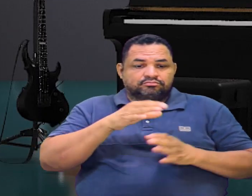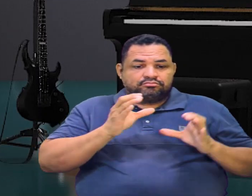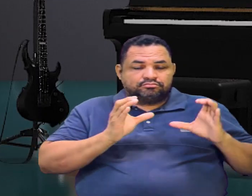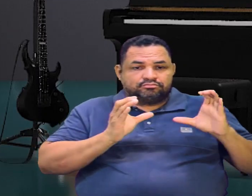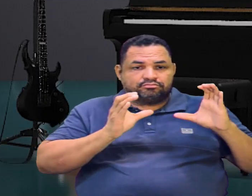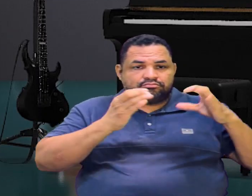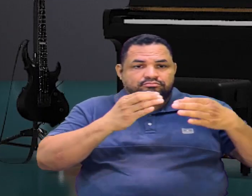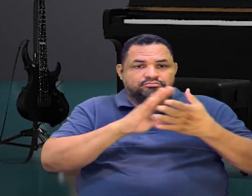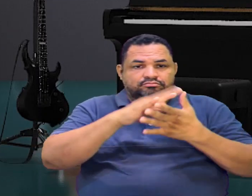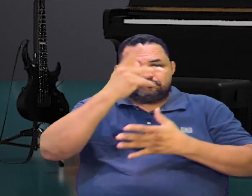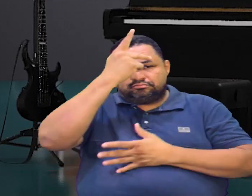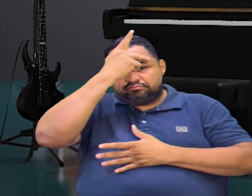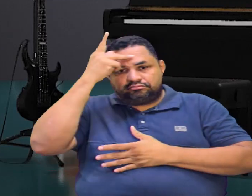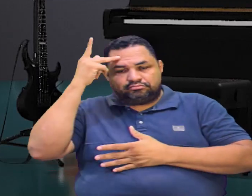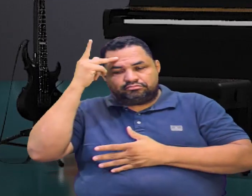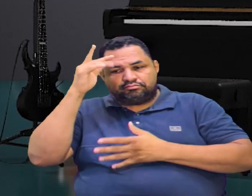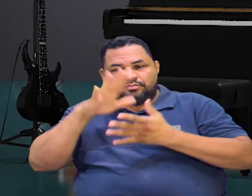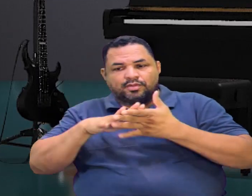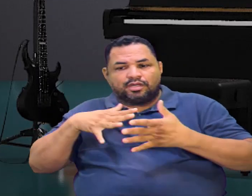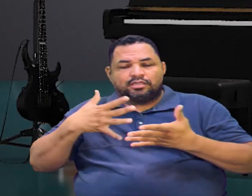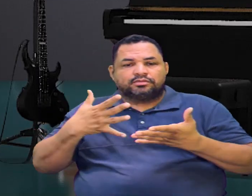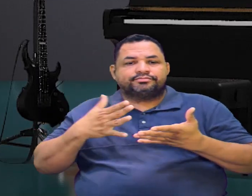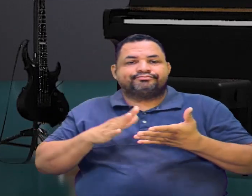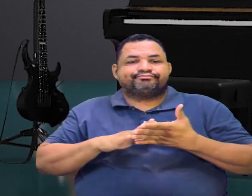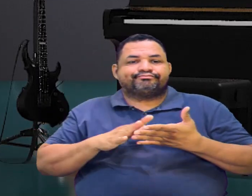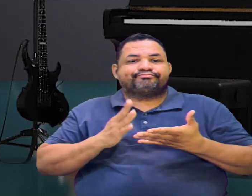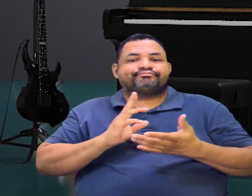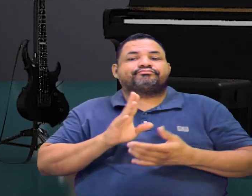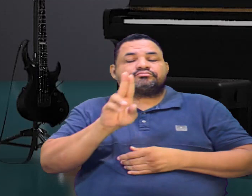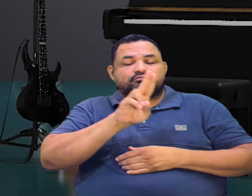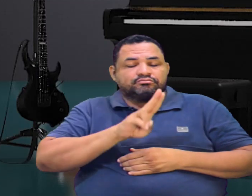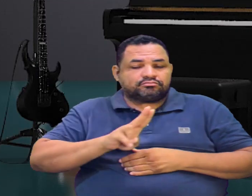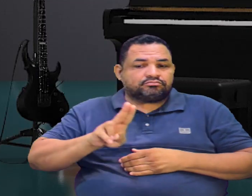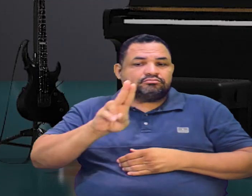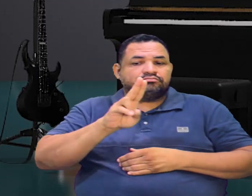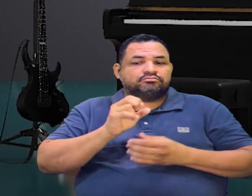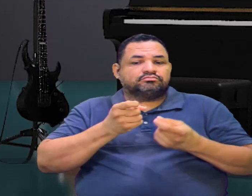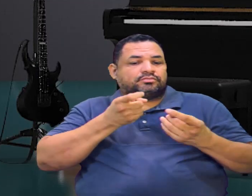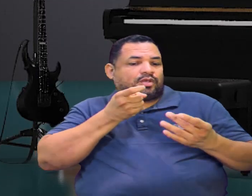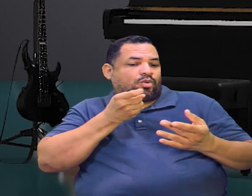grupo, uma pessoa, um público que vai consumir, que vai